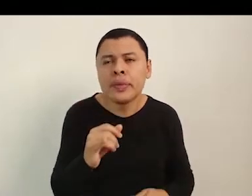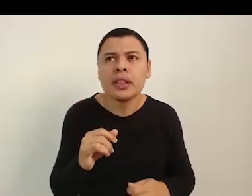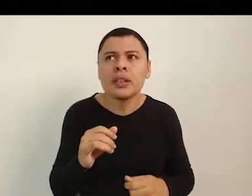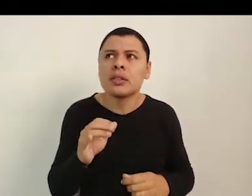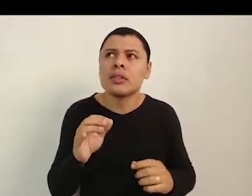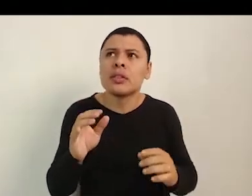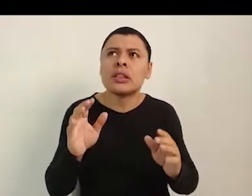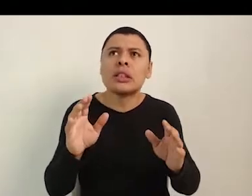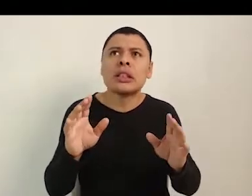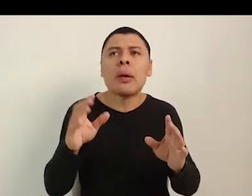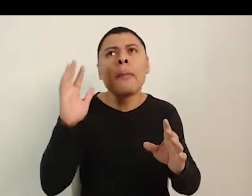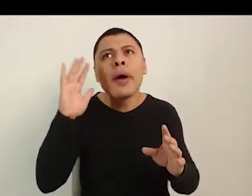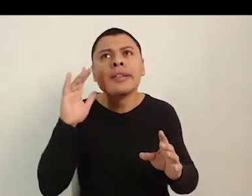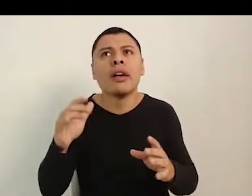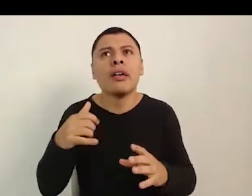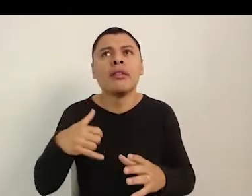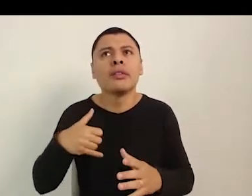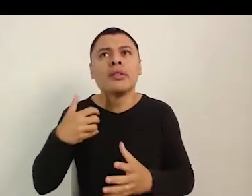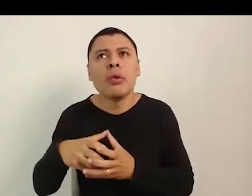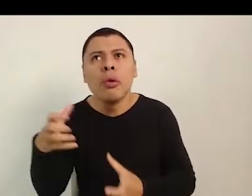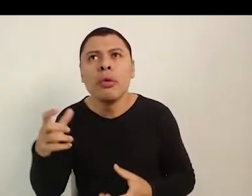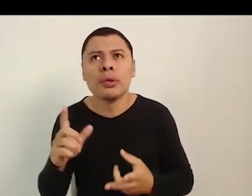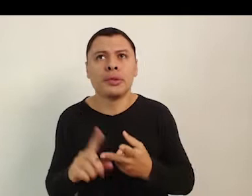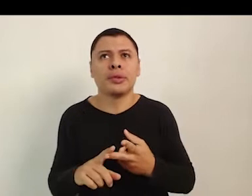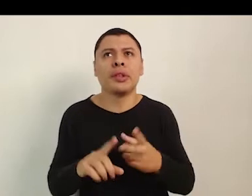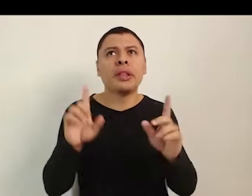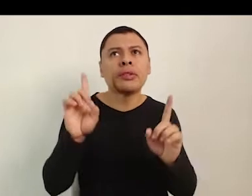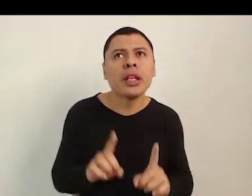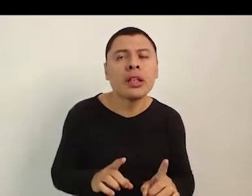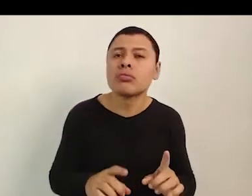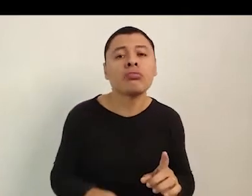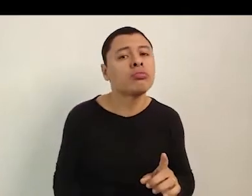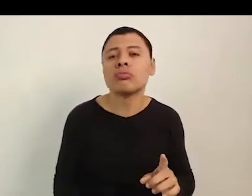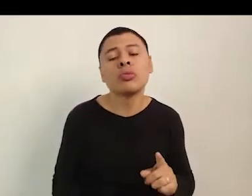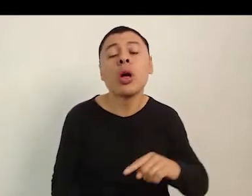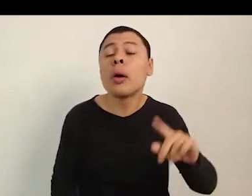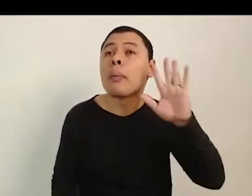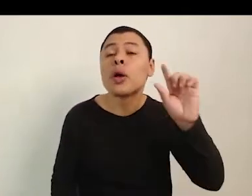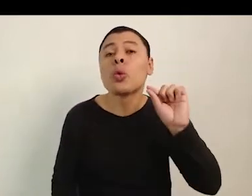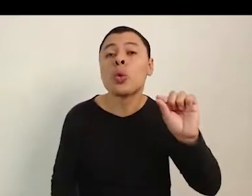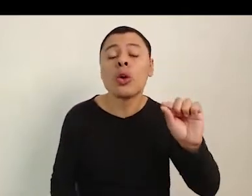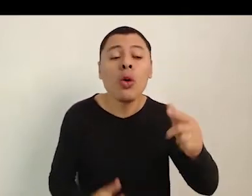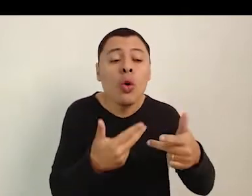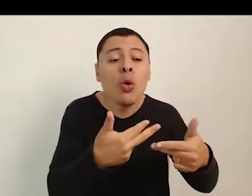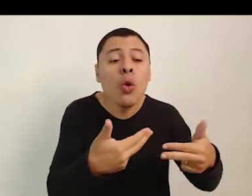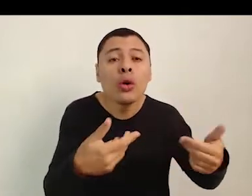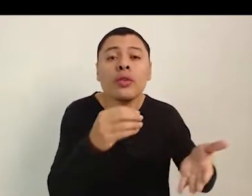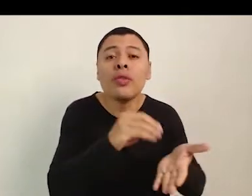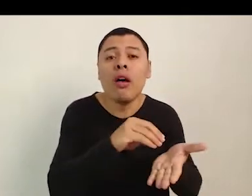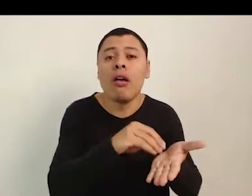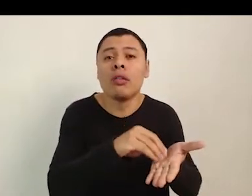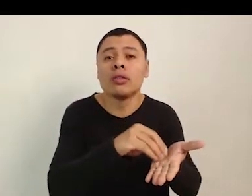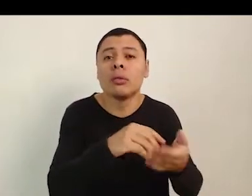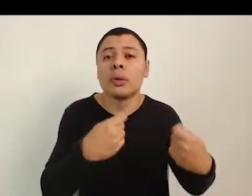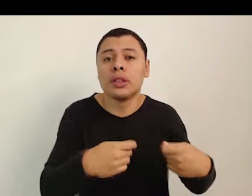pensa no idoso, a gente não pensa em personas exatamente. Mas nós pensamos em necessidades. Como assim?